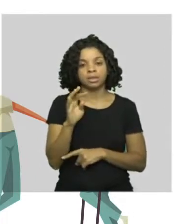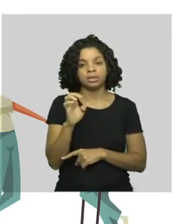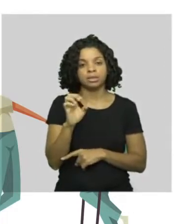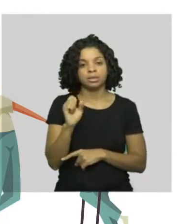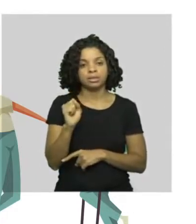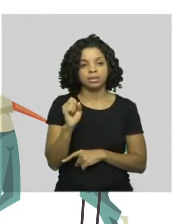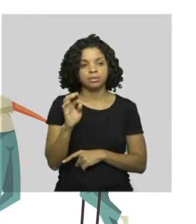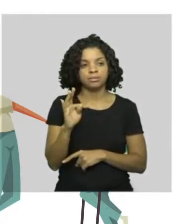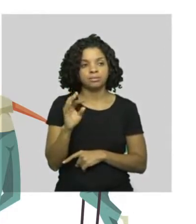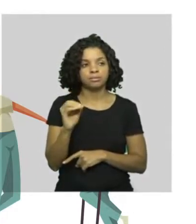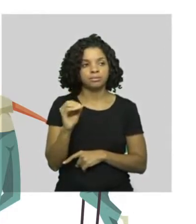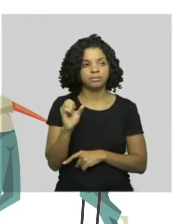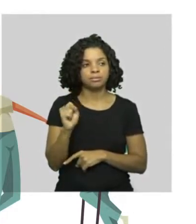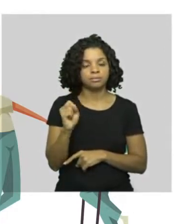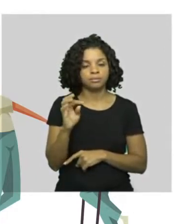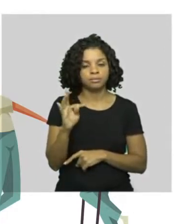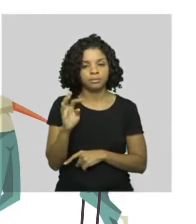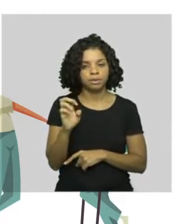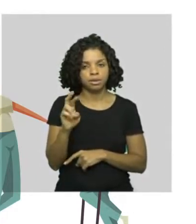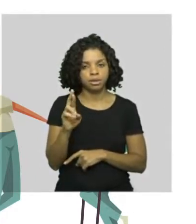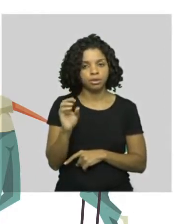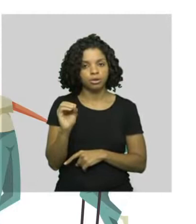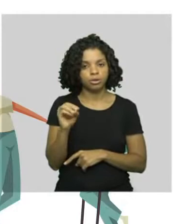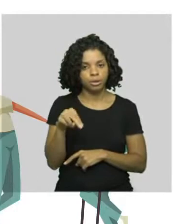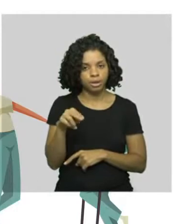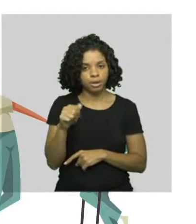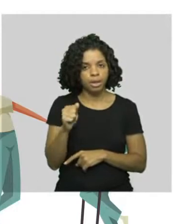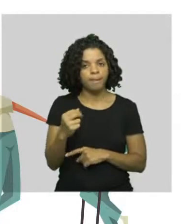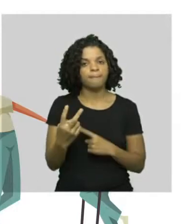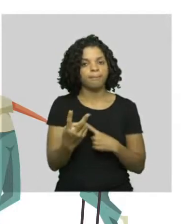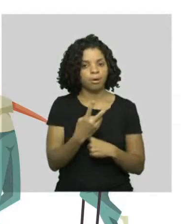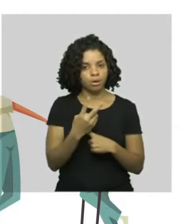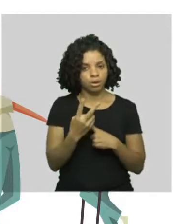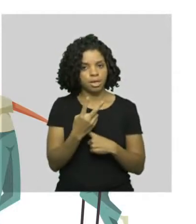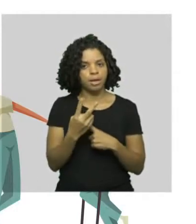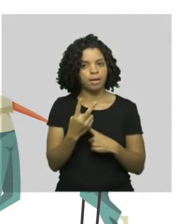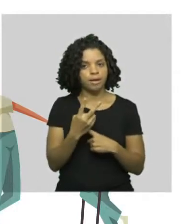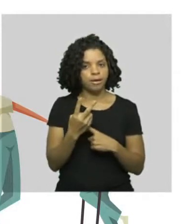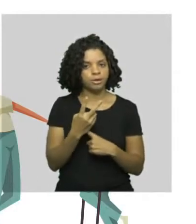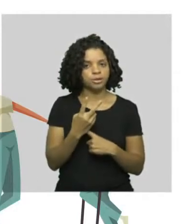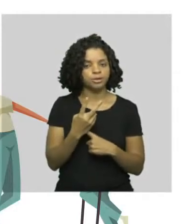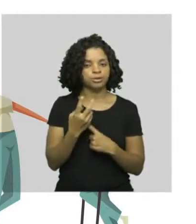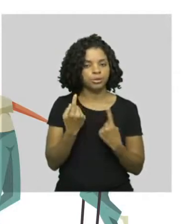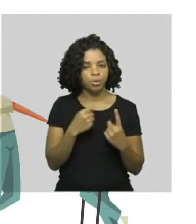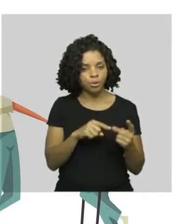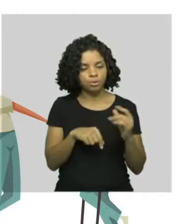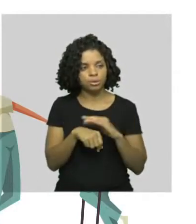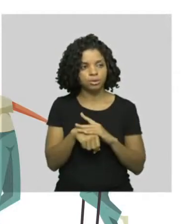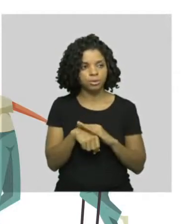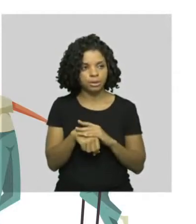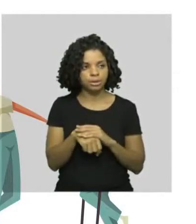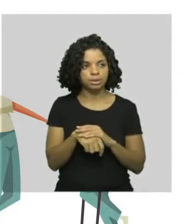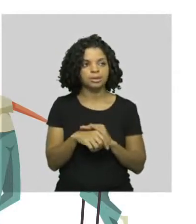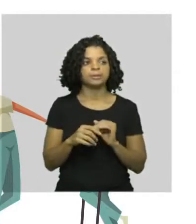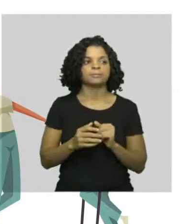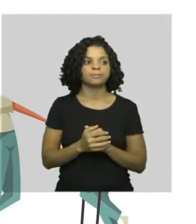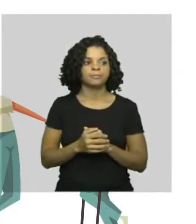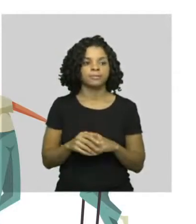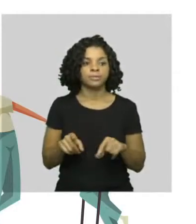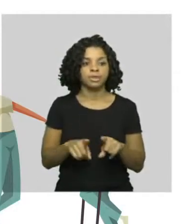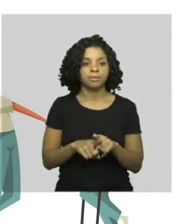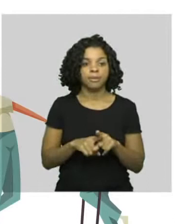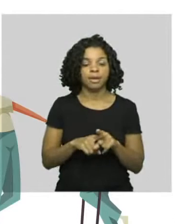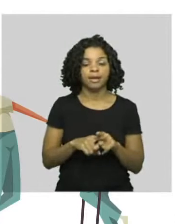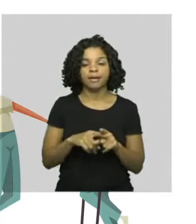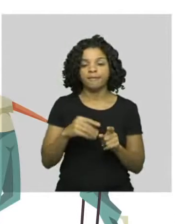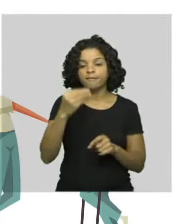um fator de proteção para essa evolução, para a incapacidade, e que o fortalecimento muscular pode reduzir os